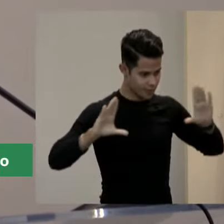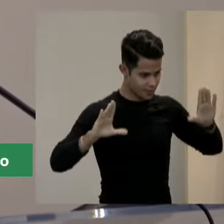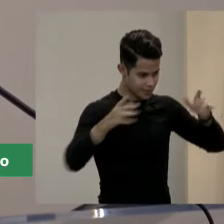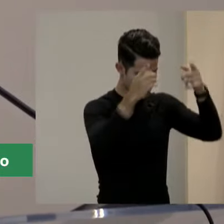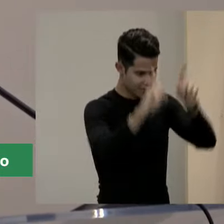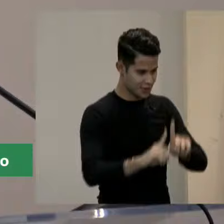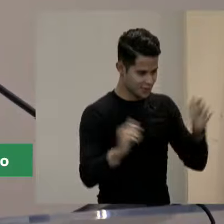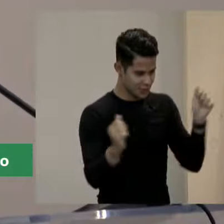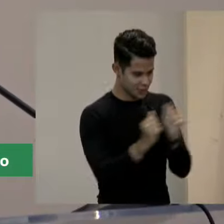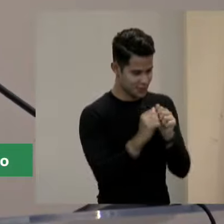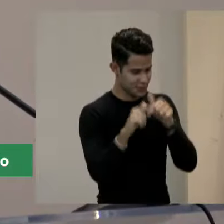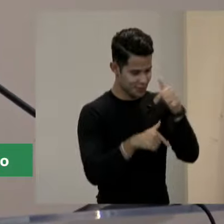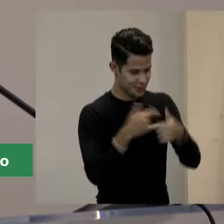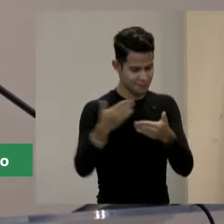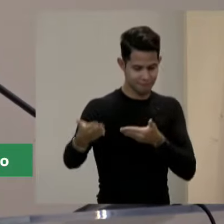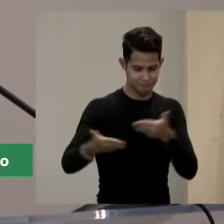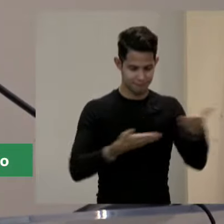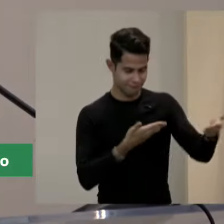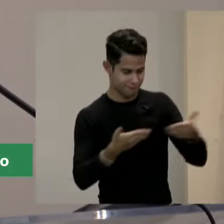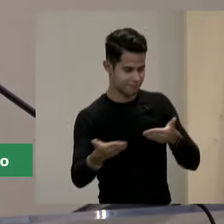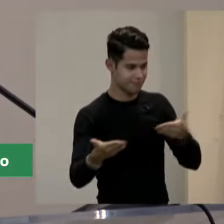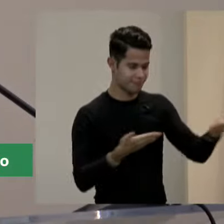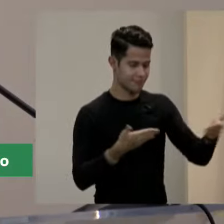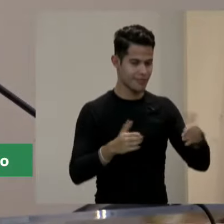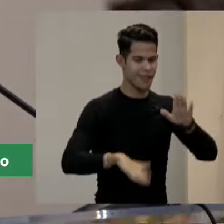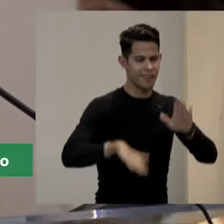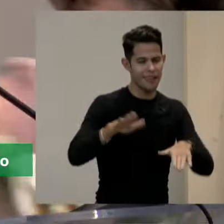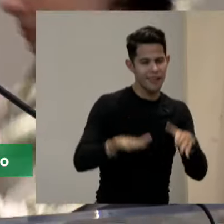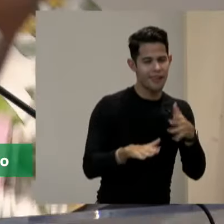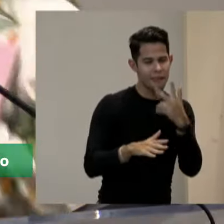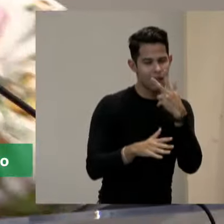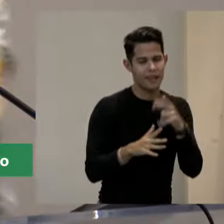acho que existe um sentimento muito nichado,